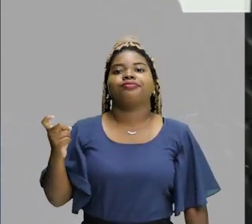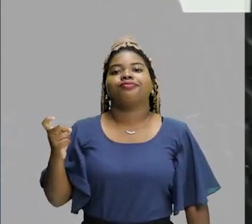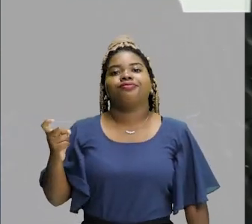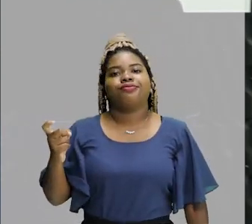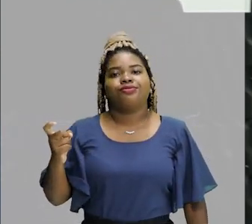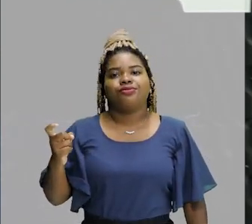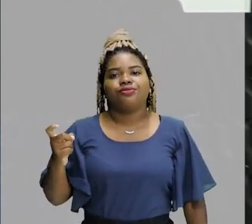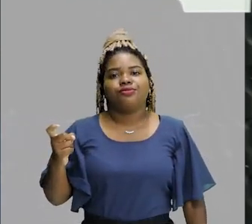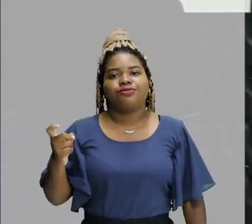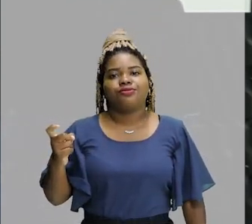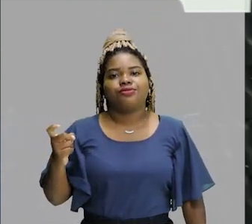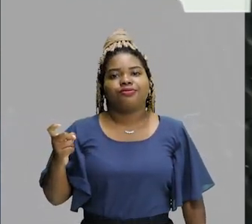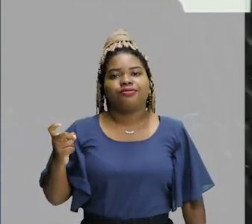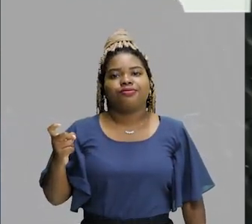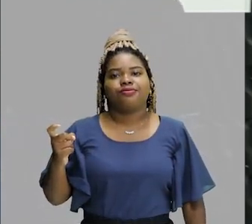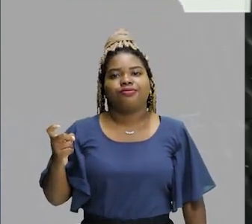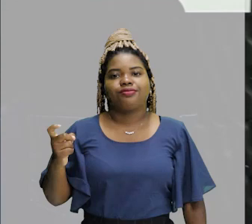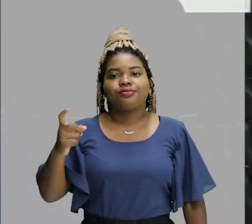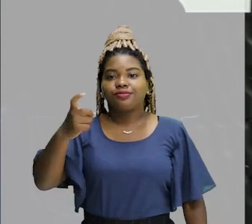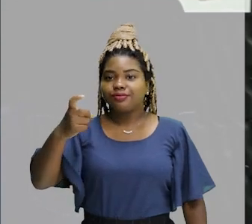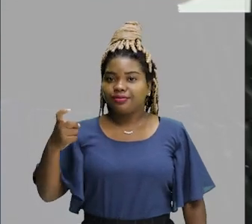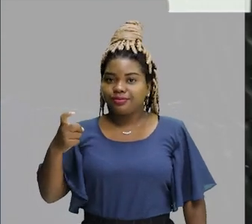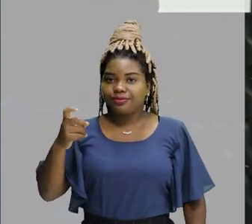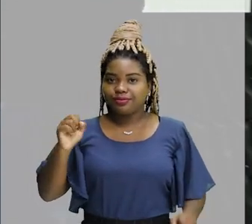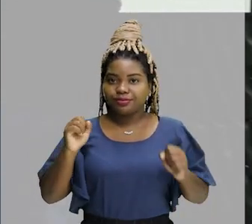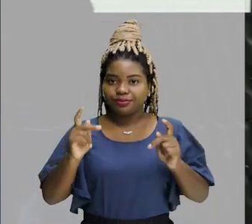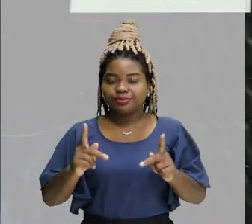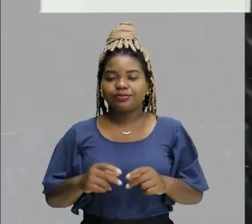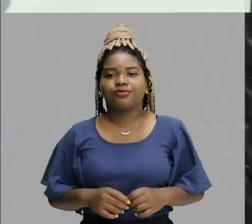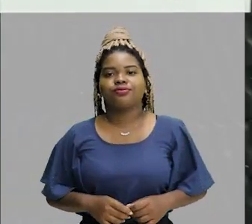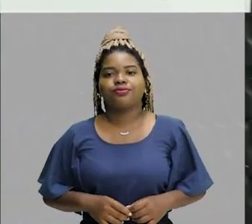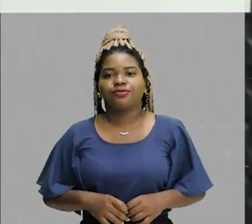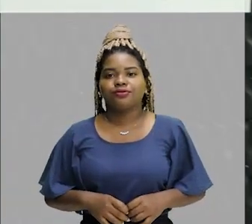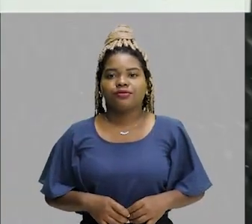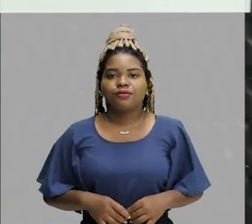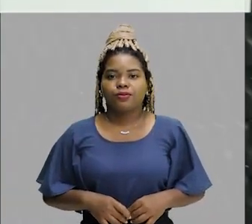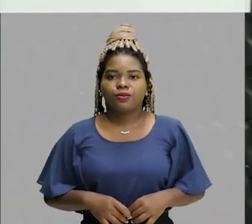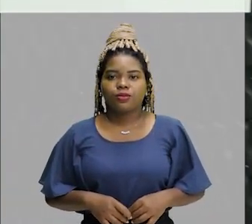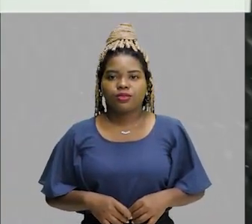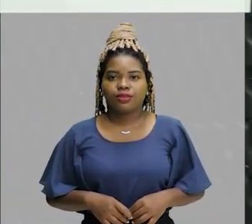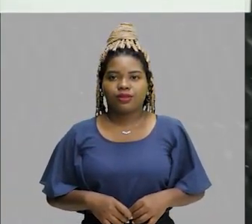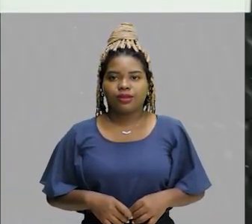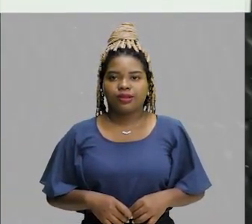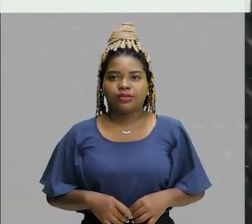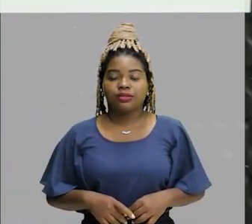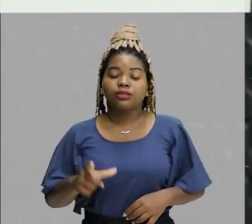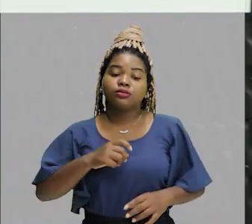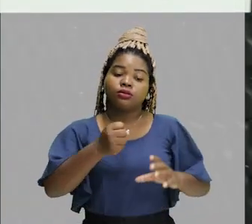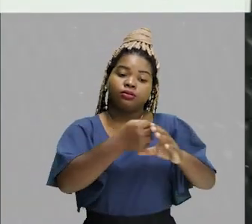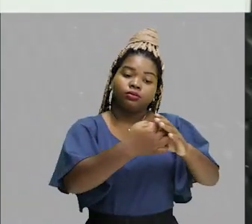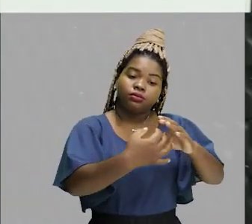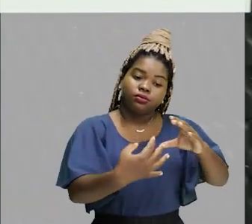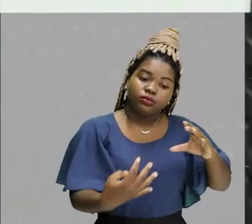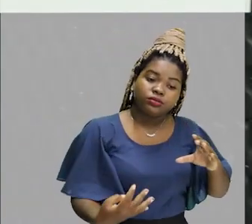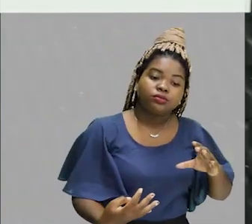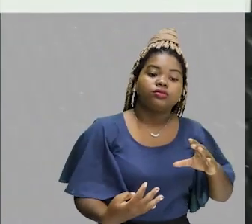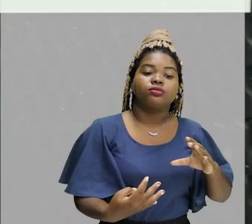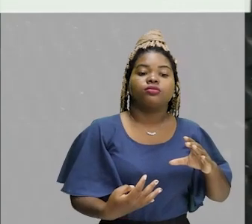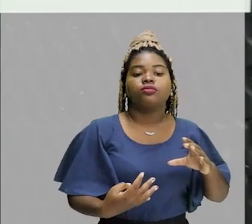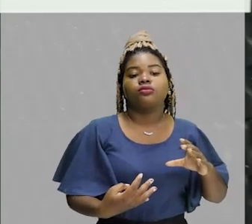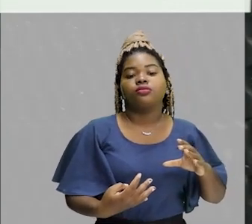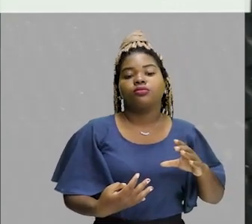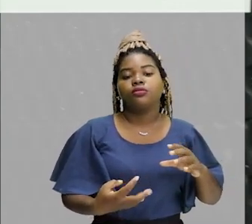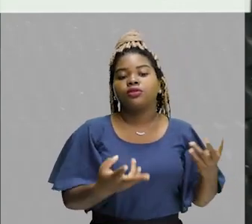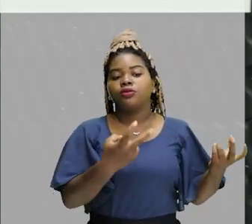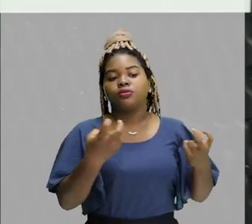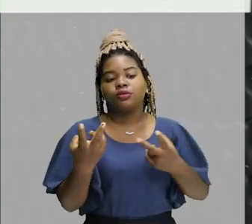o barulho X, ok? Eu vou atribuir uma característica que eu